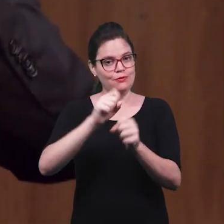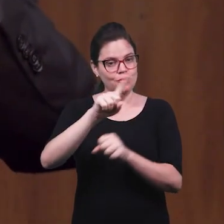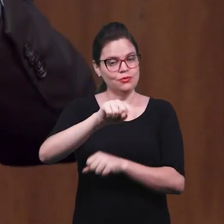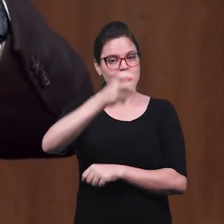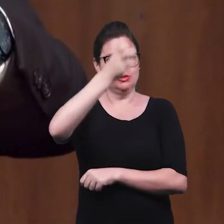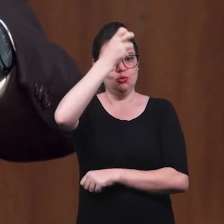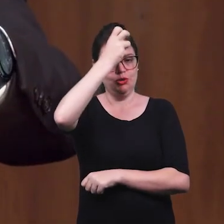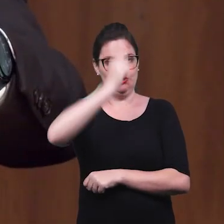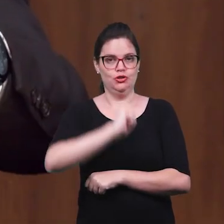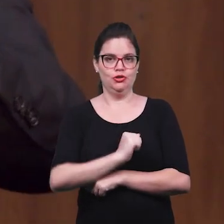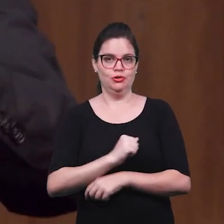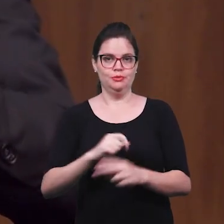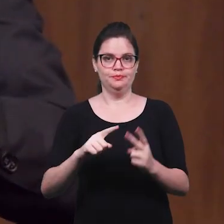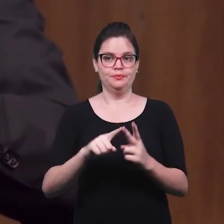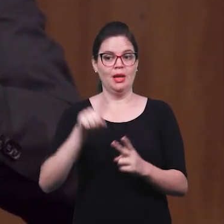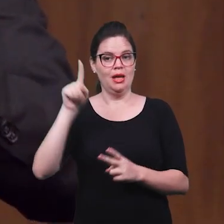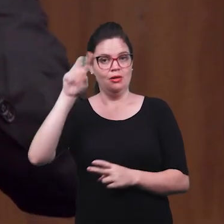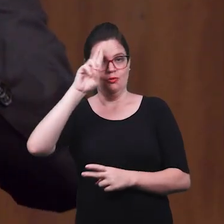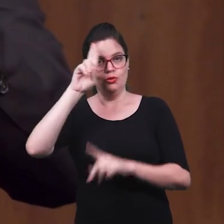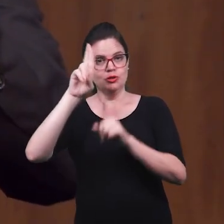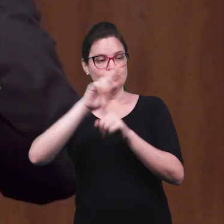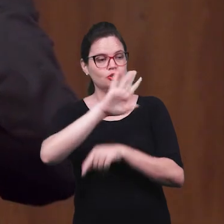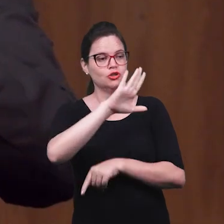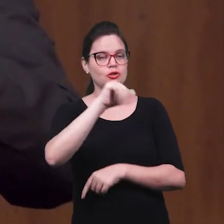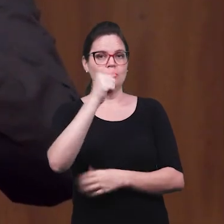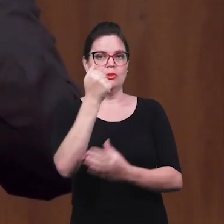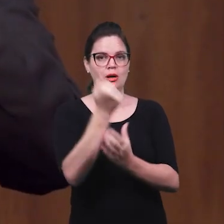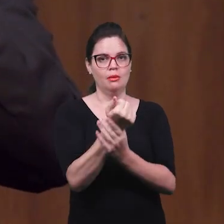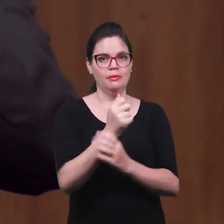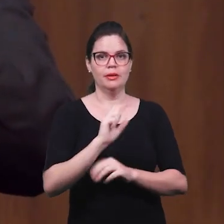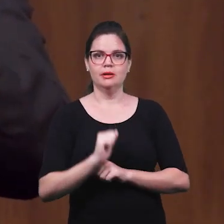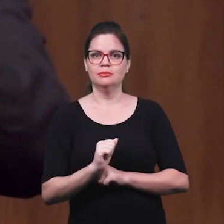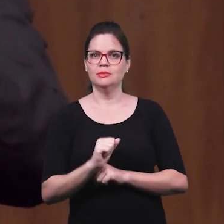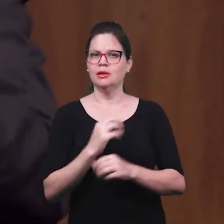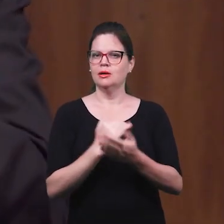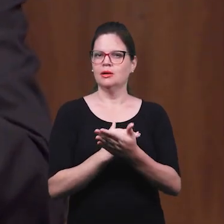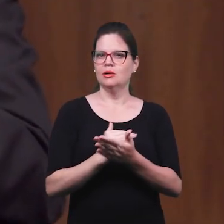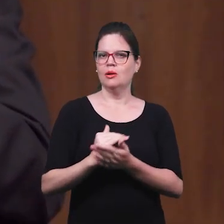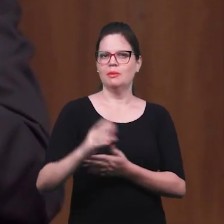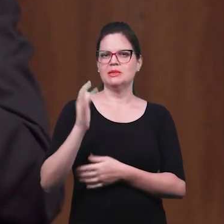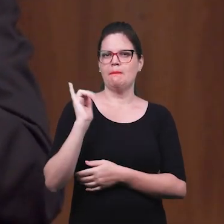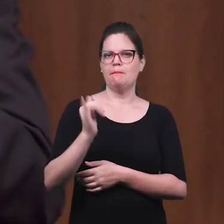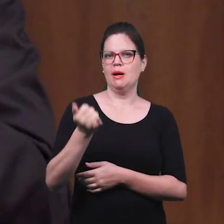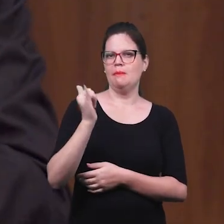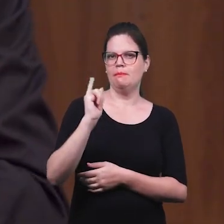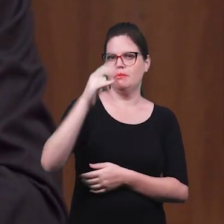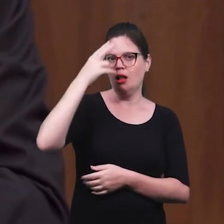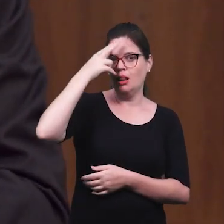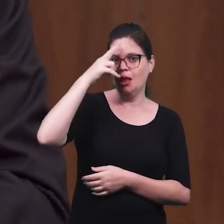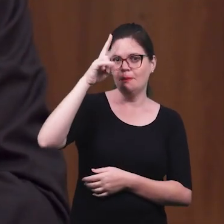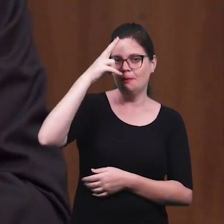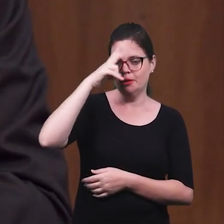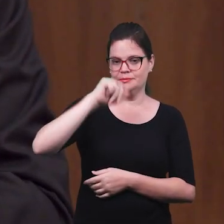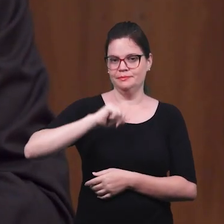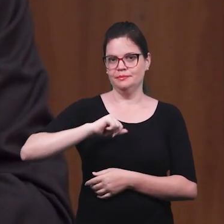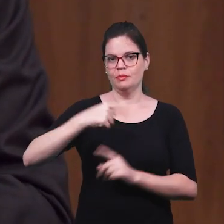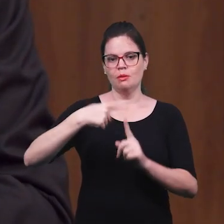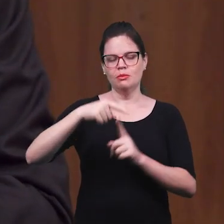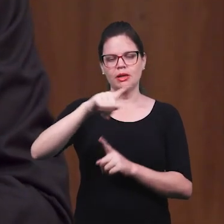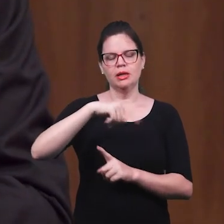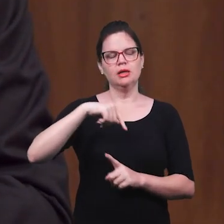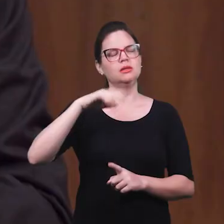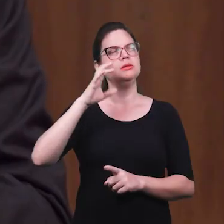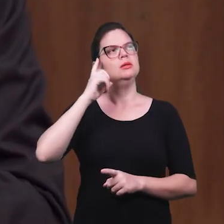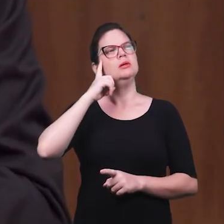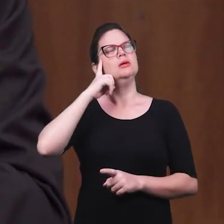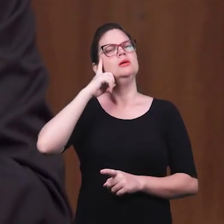que chamou o nosso pai Abraão. E ele começa a trazer à memória tudo que Deus fez. Porque isso ajuda na definição. Isso ajuda